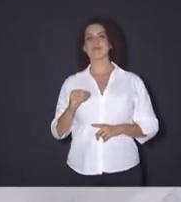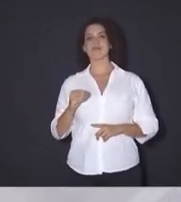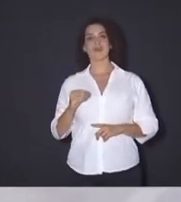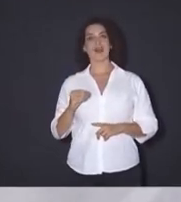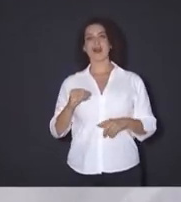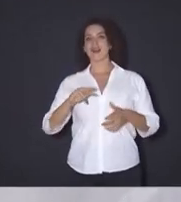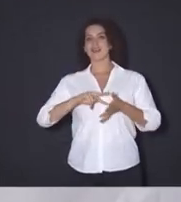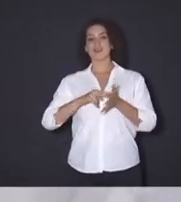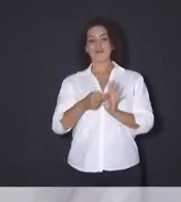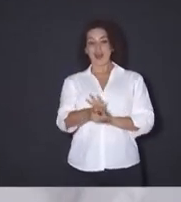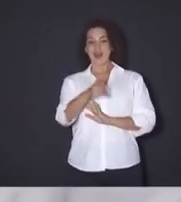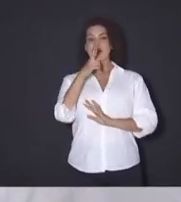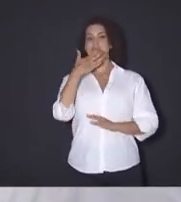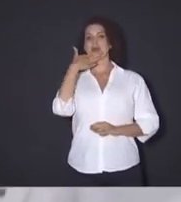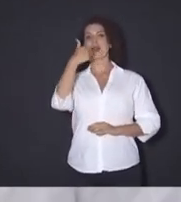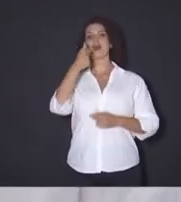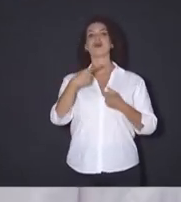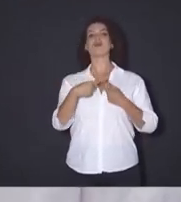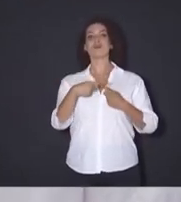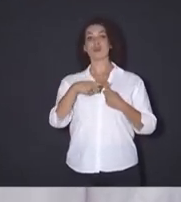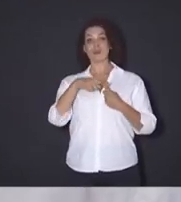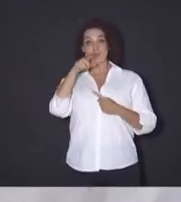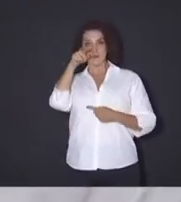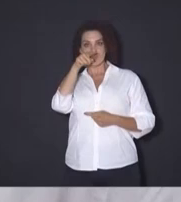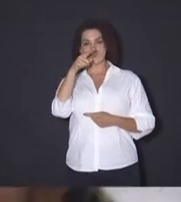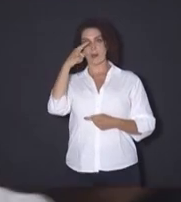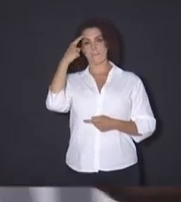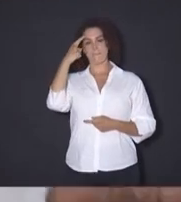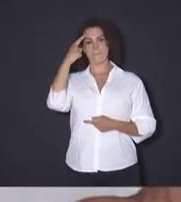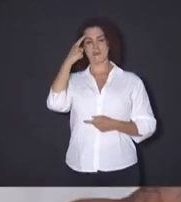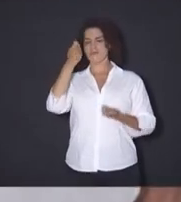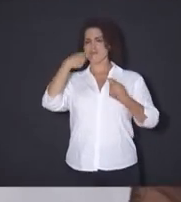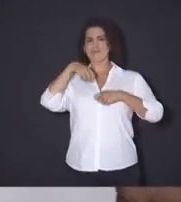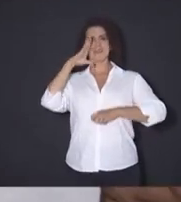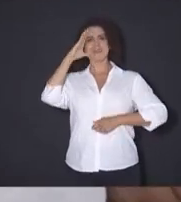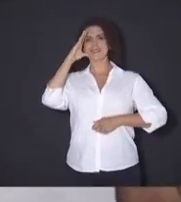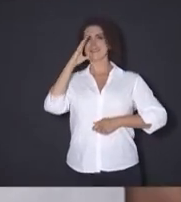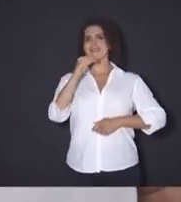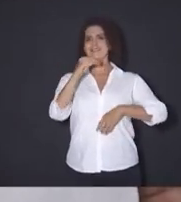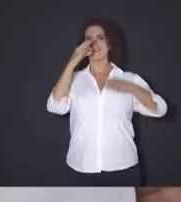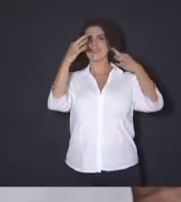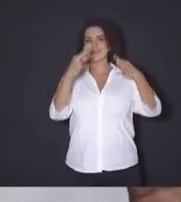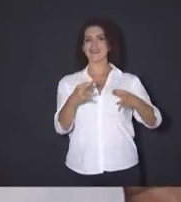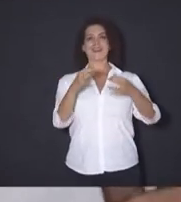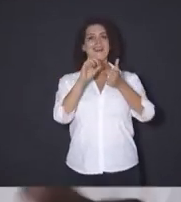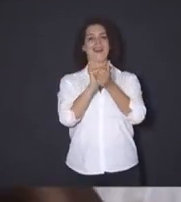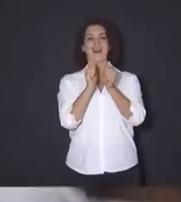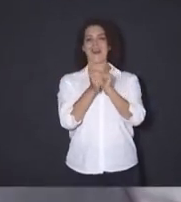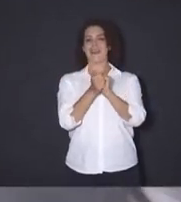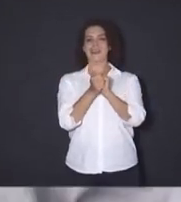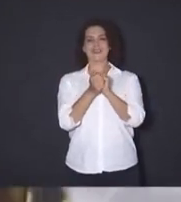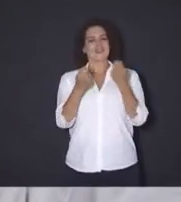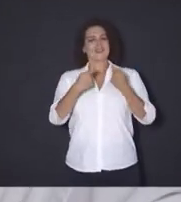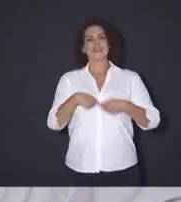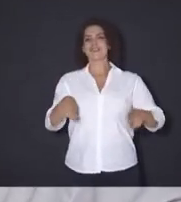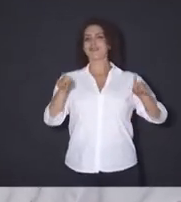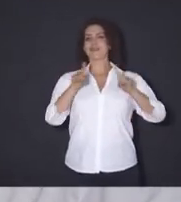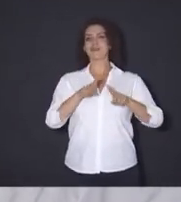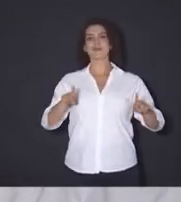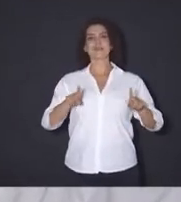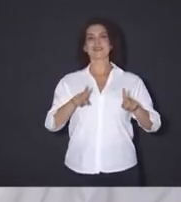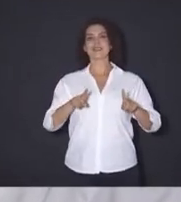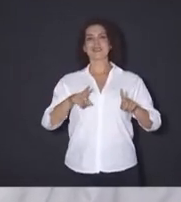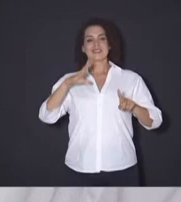resultado porque você pensou sobre o processo você não precisa entender uma instalação artística você não precisa entender uma